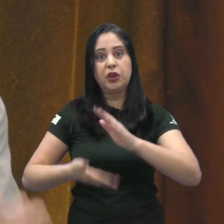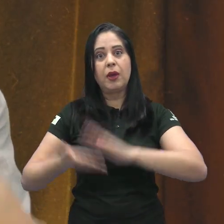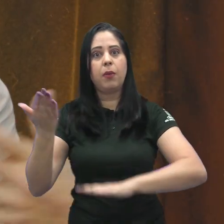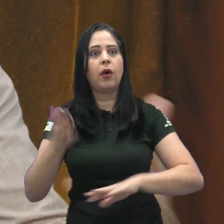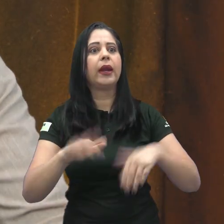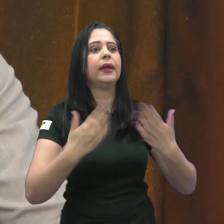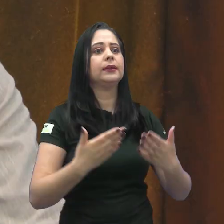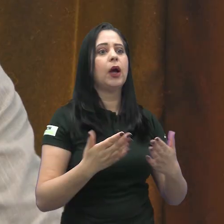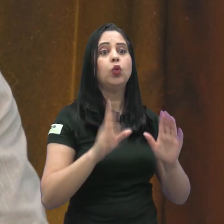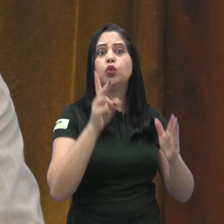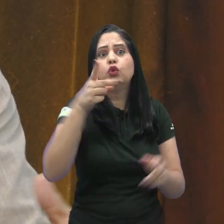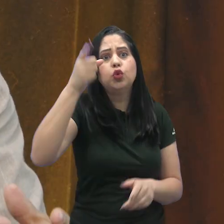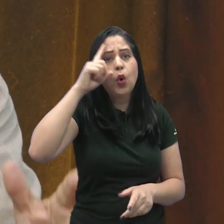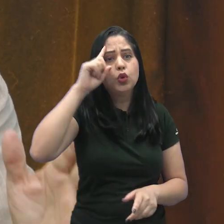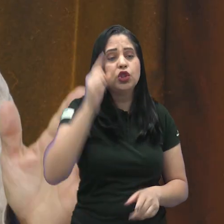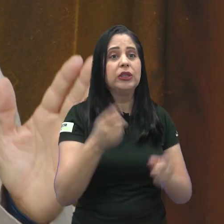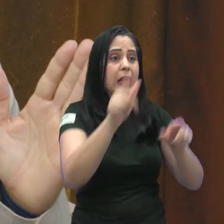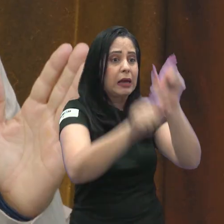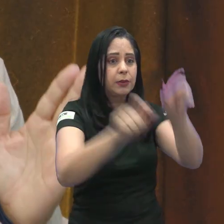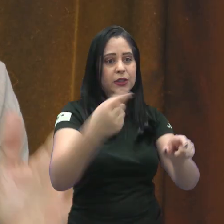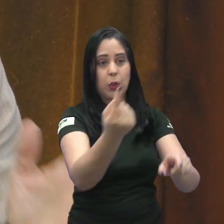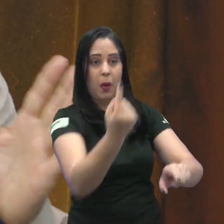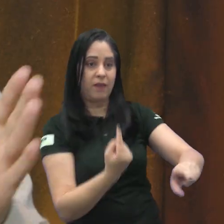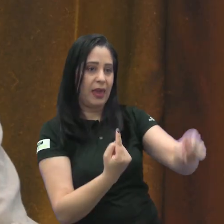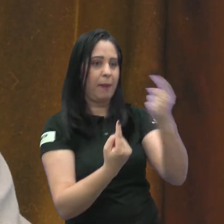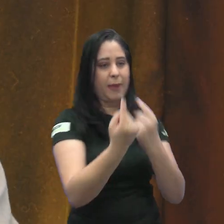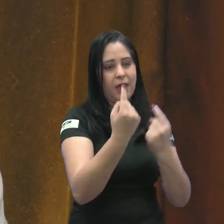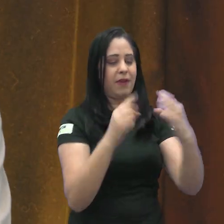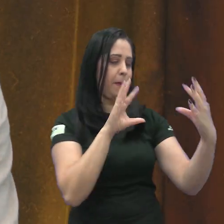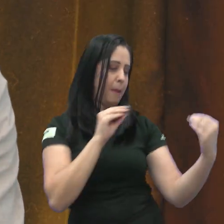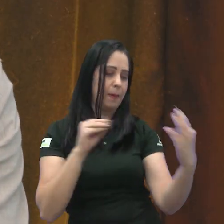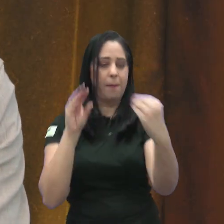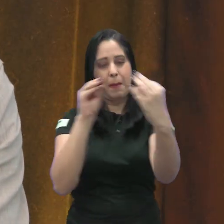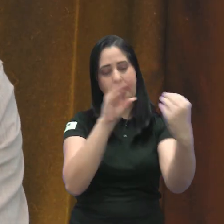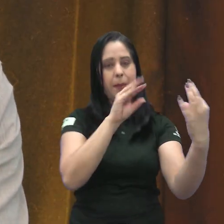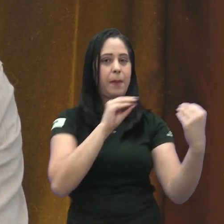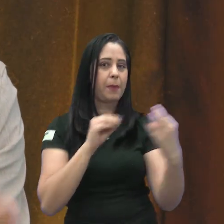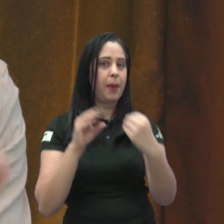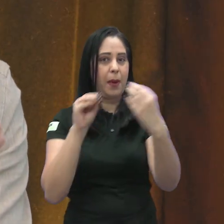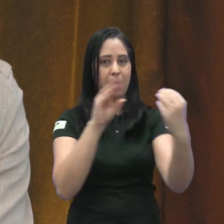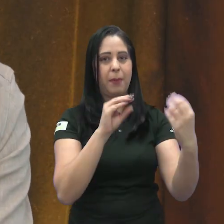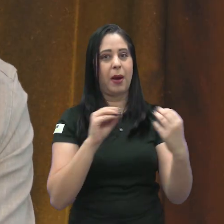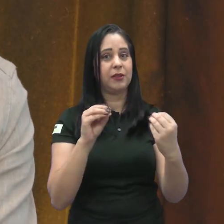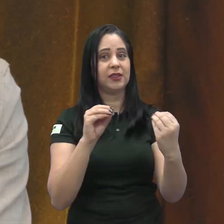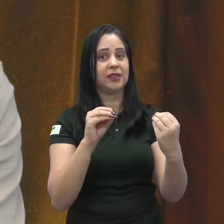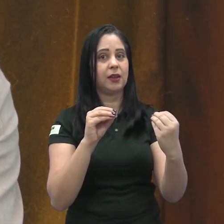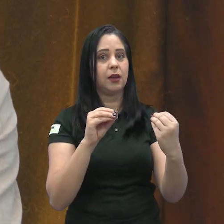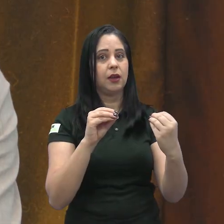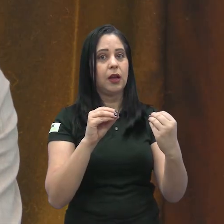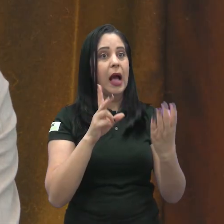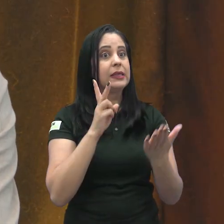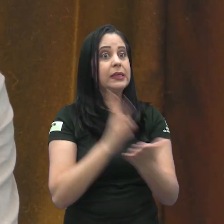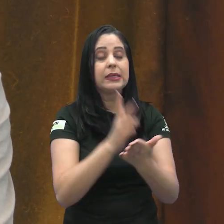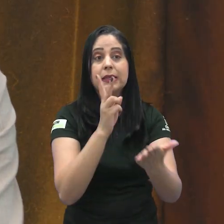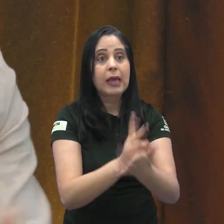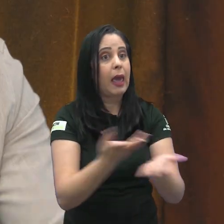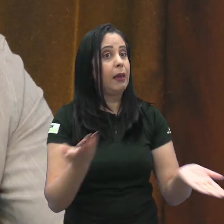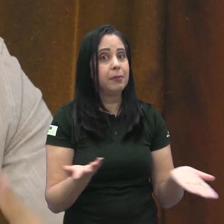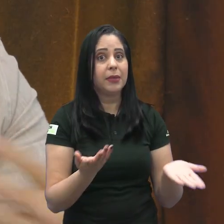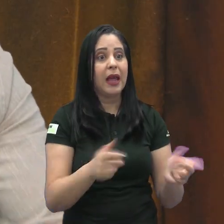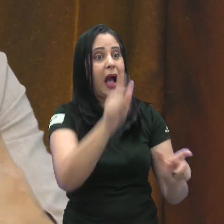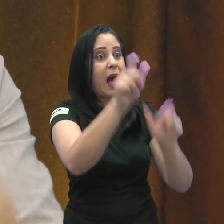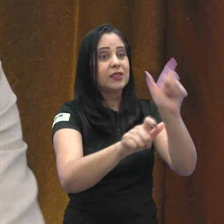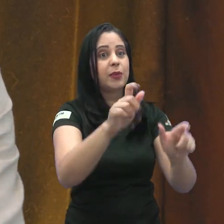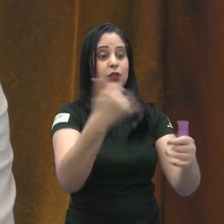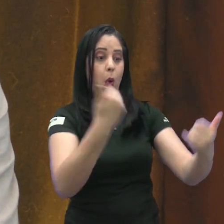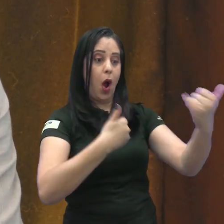caixa, saía para fora, bate papo e tal. Mas de tudo as pessoas te levam. O comerciante é muito engraçado. As pessoas traz